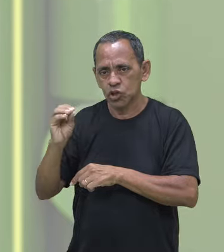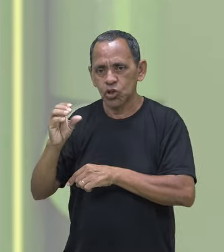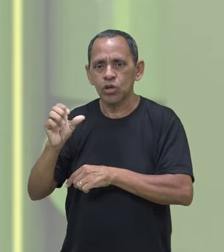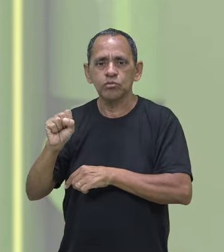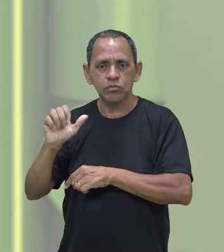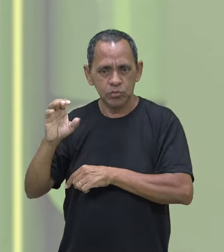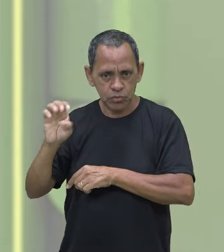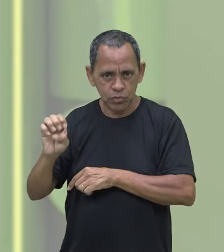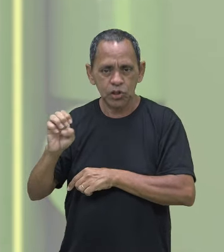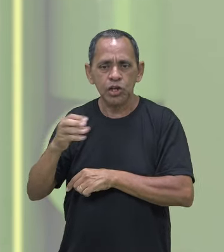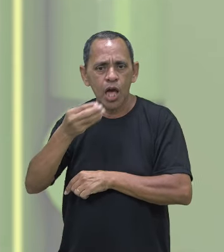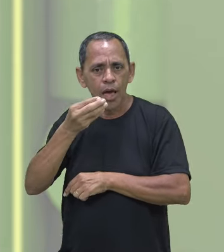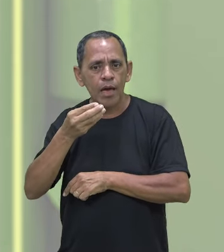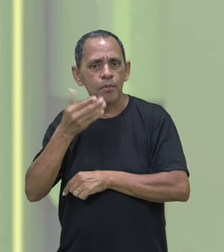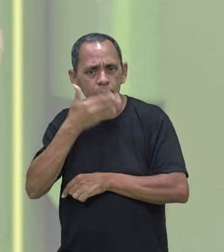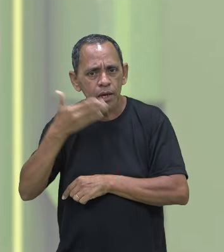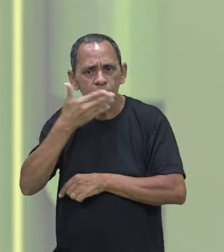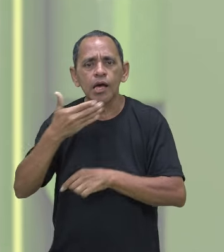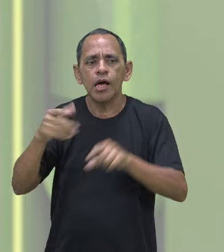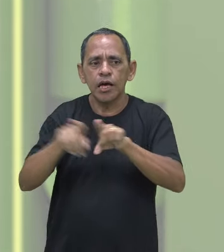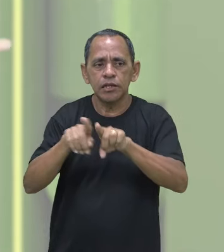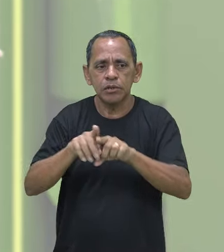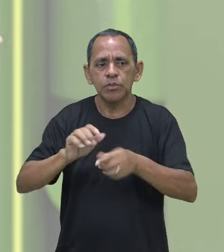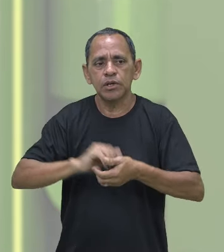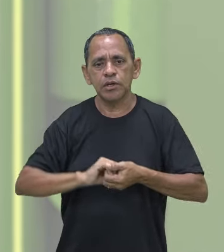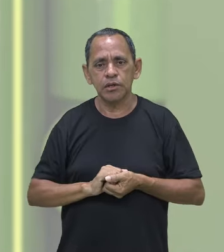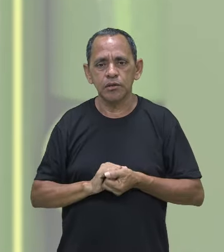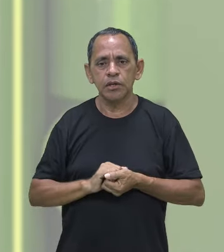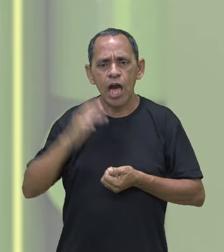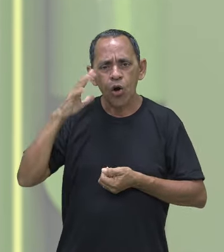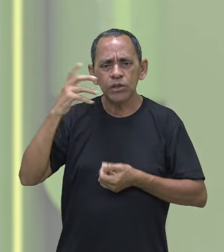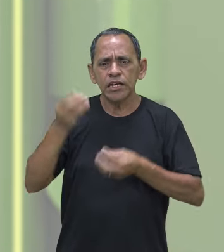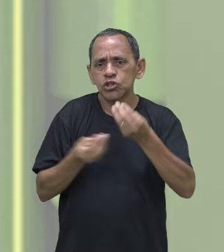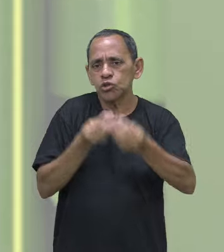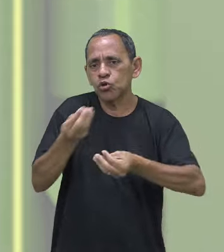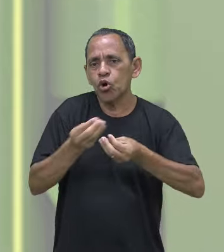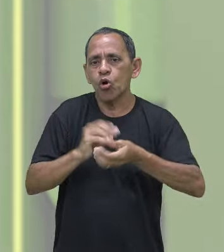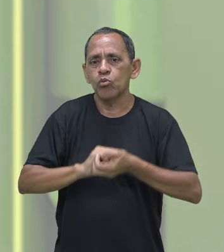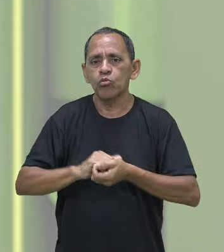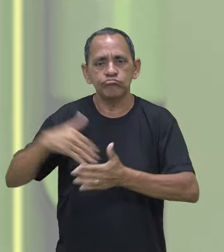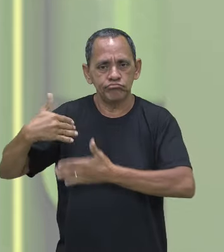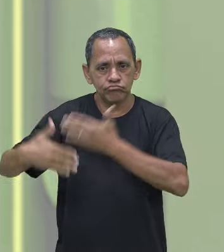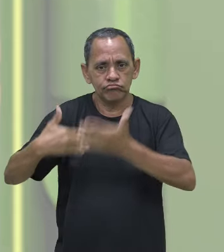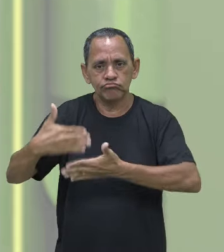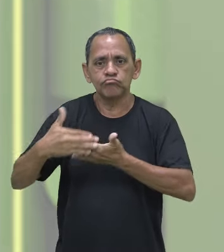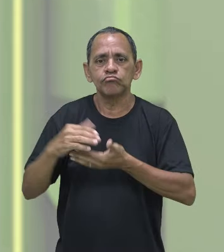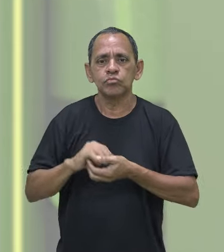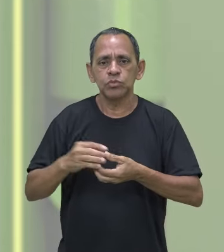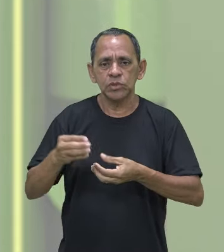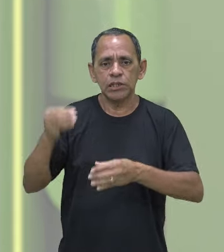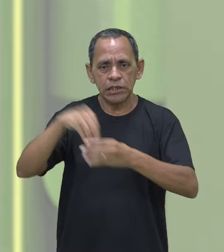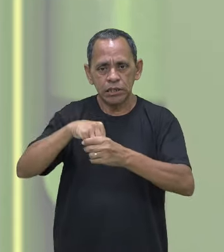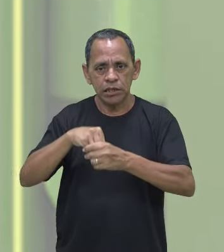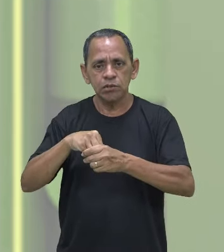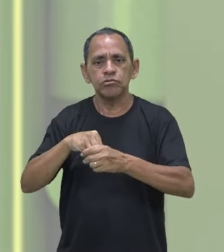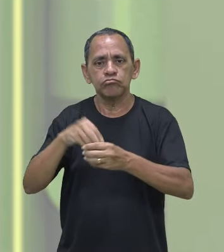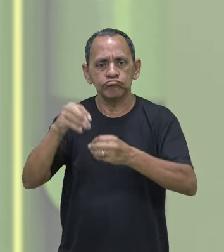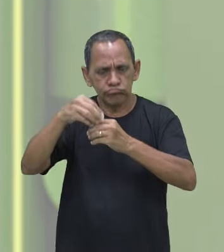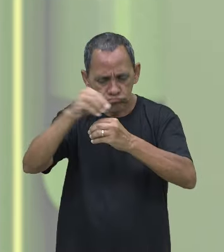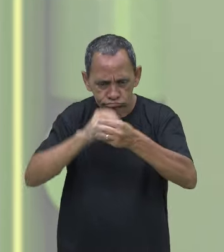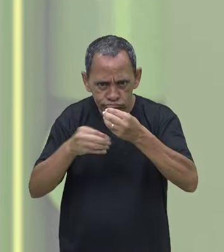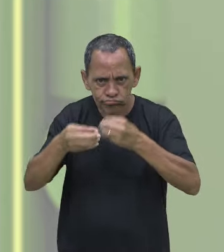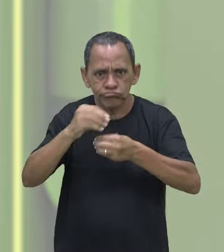pela glicose e pela frutose, e quando ocorre esse processo de hidrólise nessa molécula, esses monossacarídeos